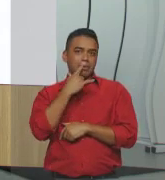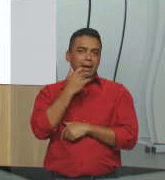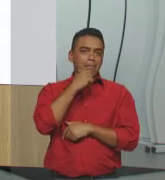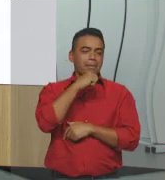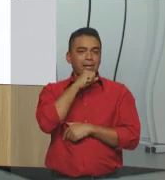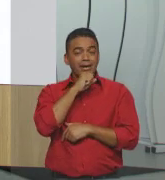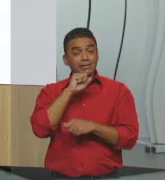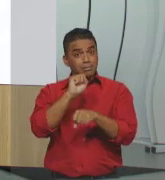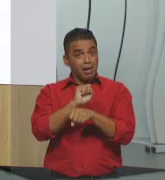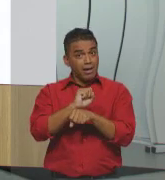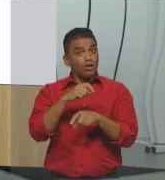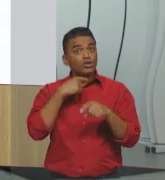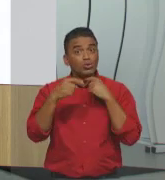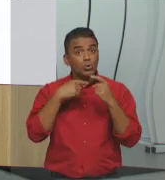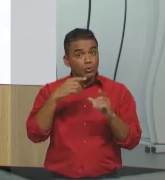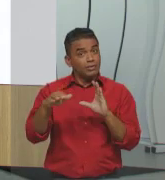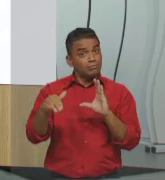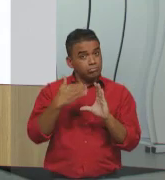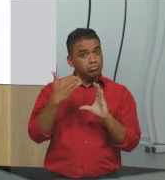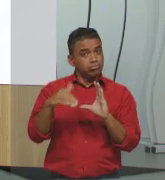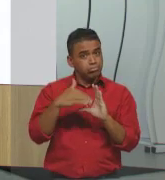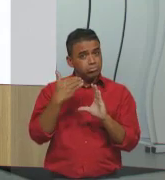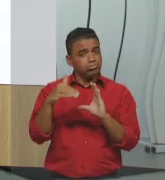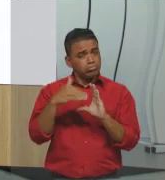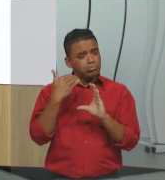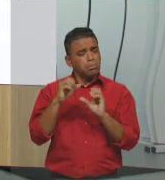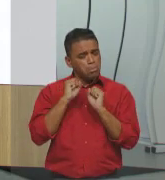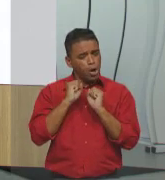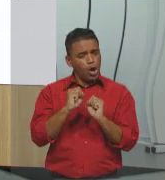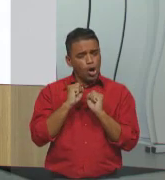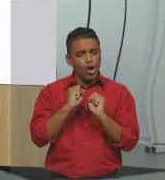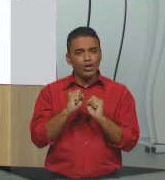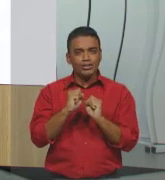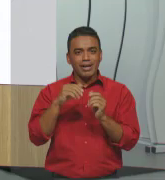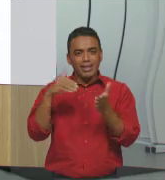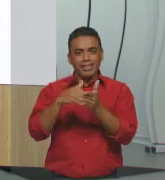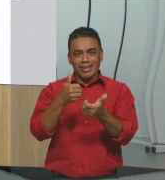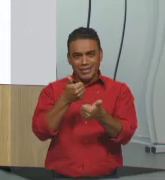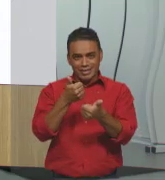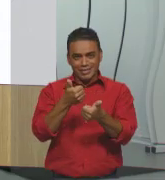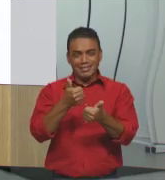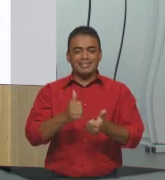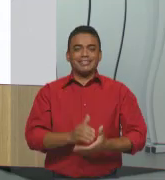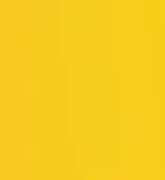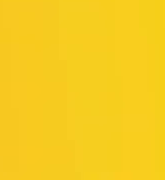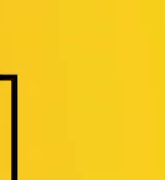então, para o nosso Tira Dúvidas. Se tiver alguma, mande pra gente. Até mais!